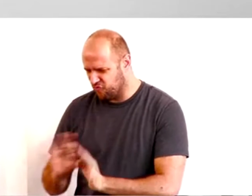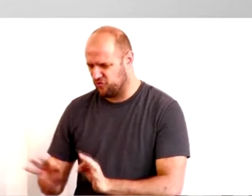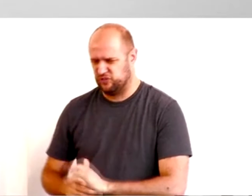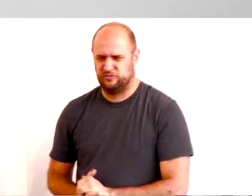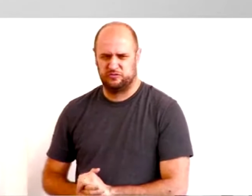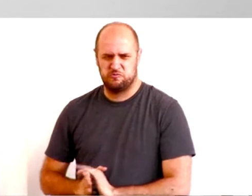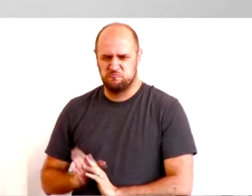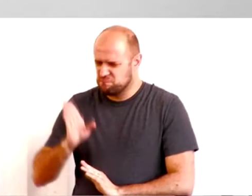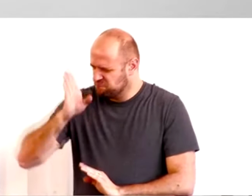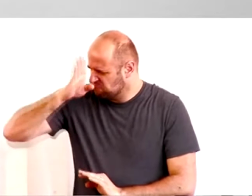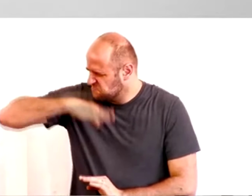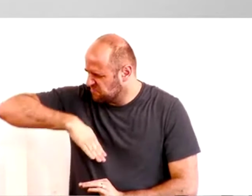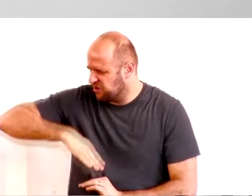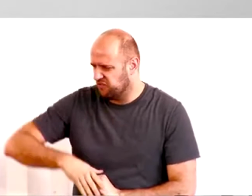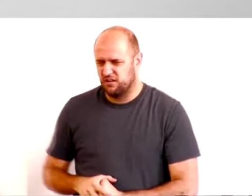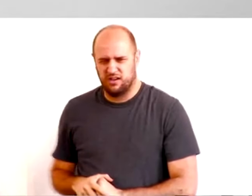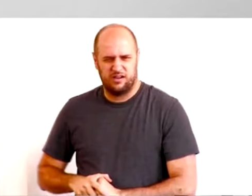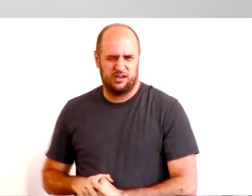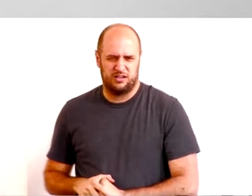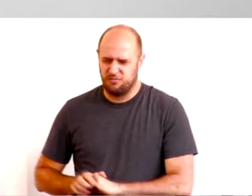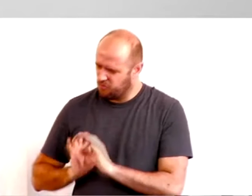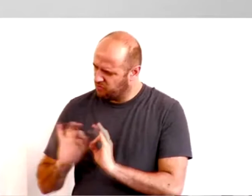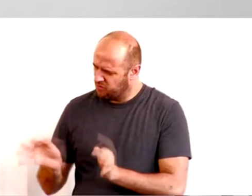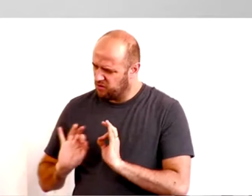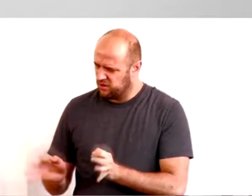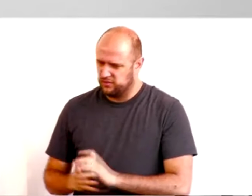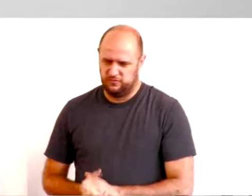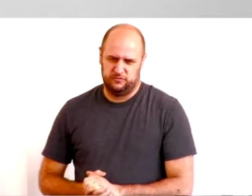uma completa tragédia.